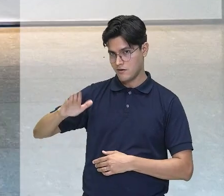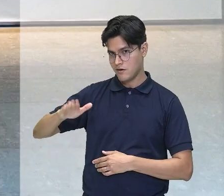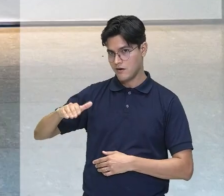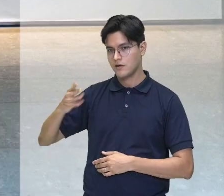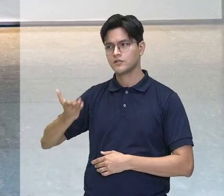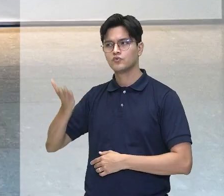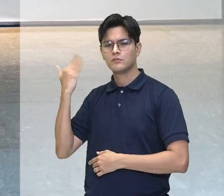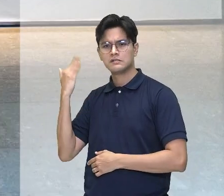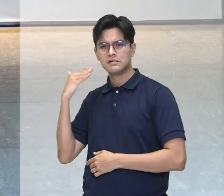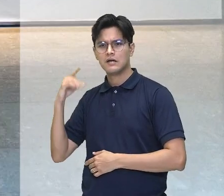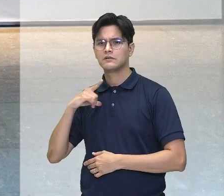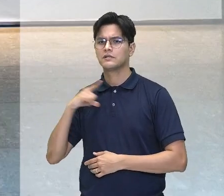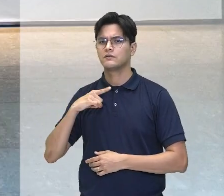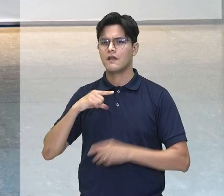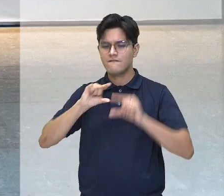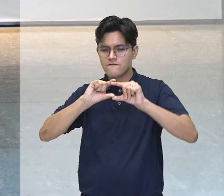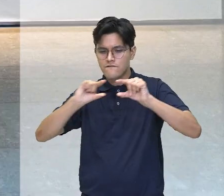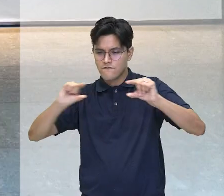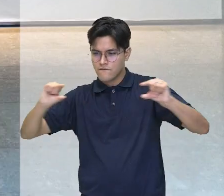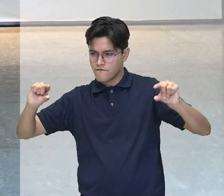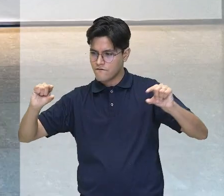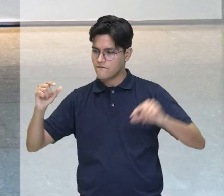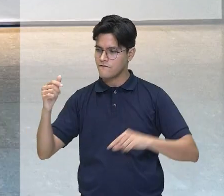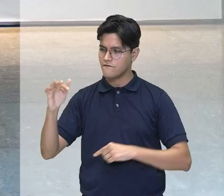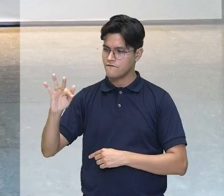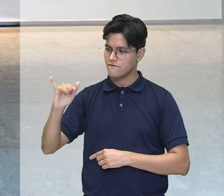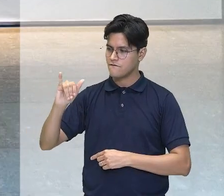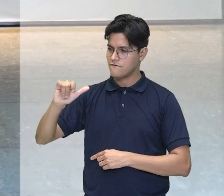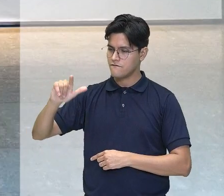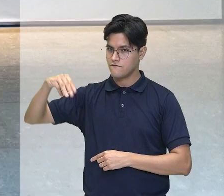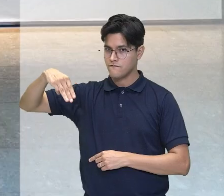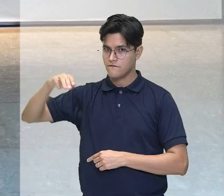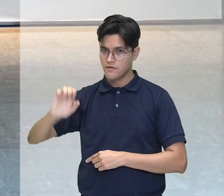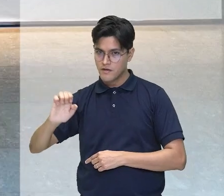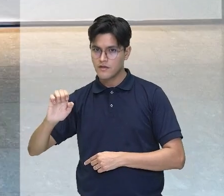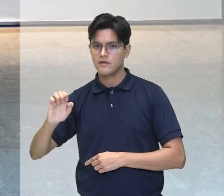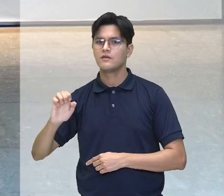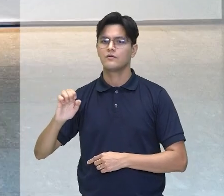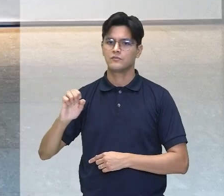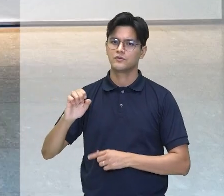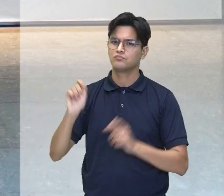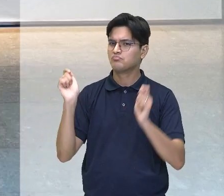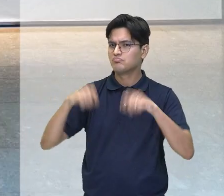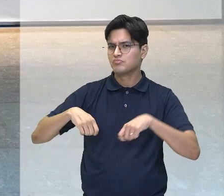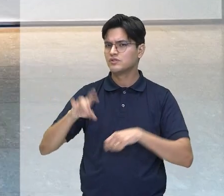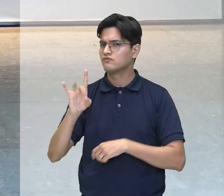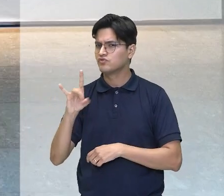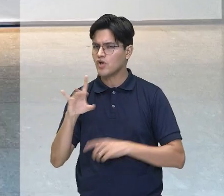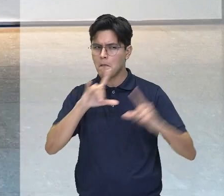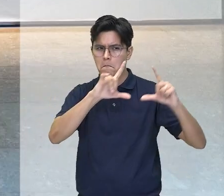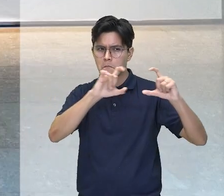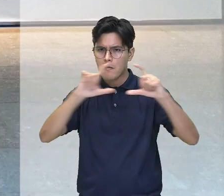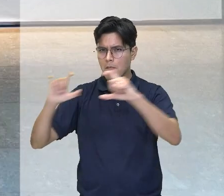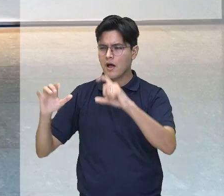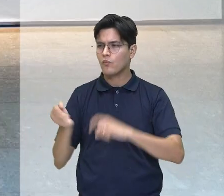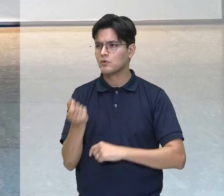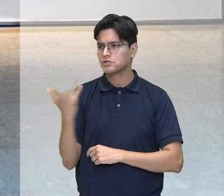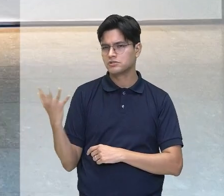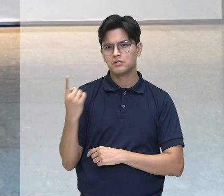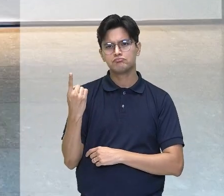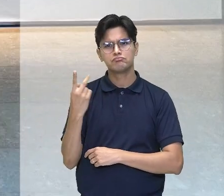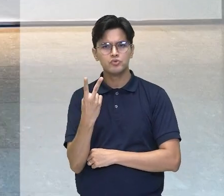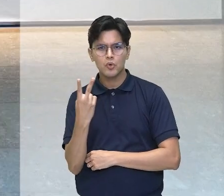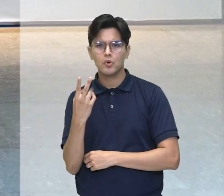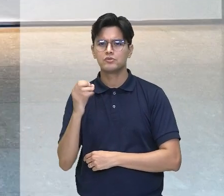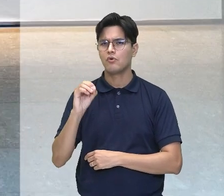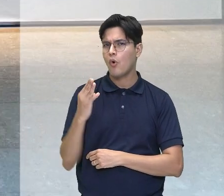com 12 fotos, 24. Ter um filme com 36 poses era o glamour, né? Hoje você tira